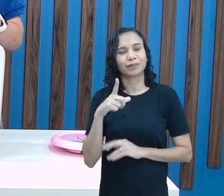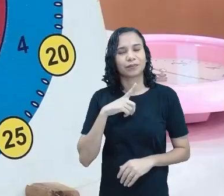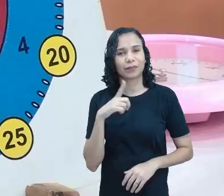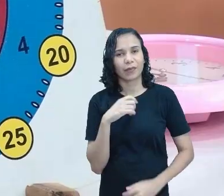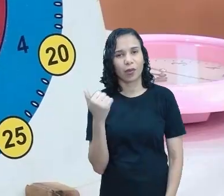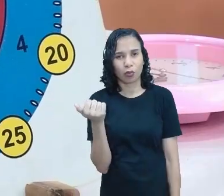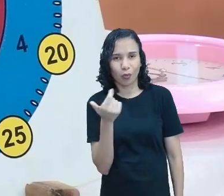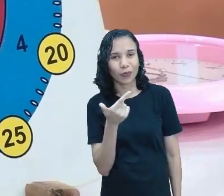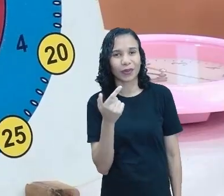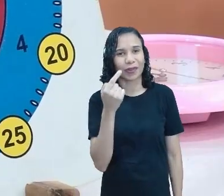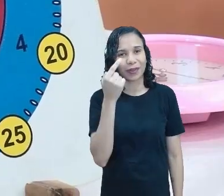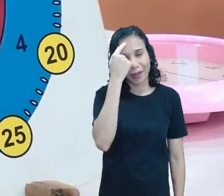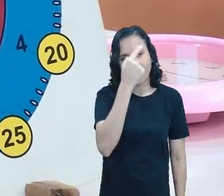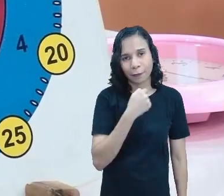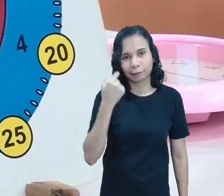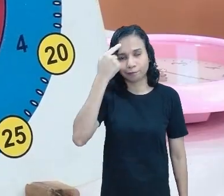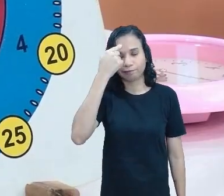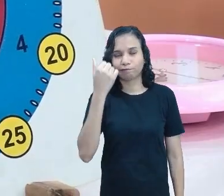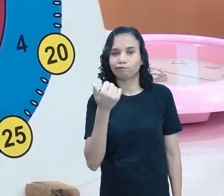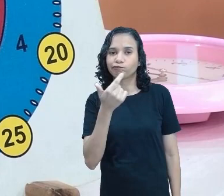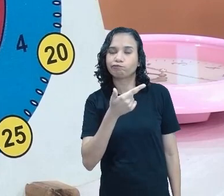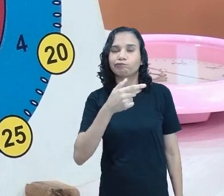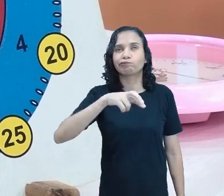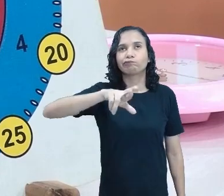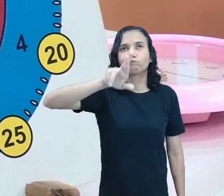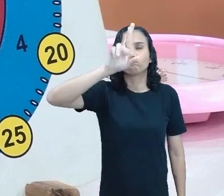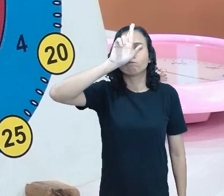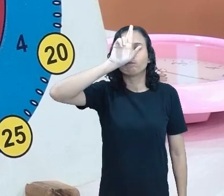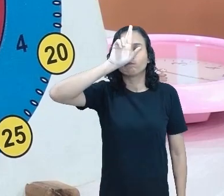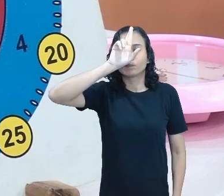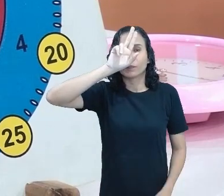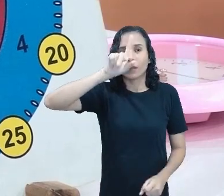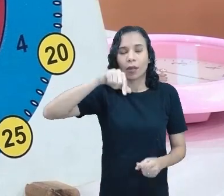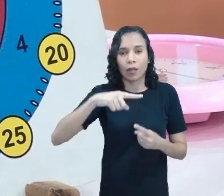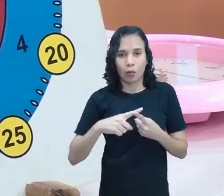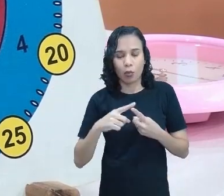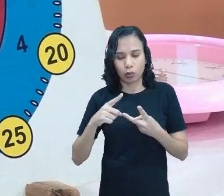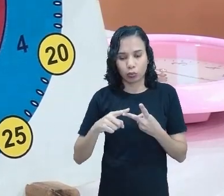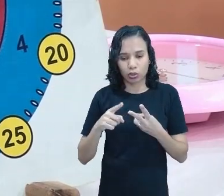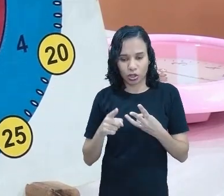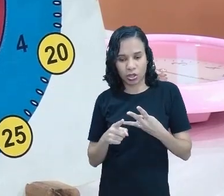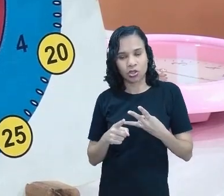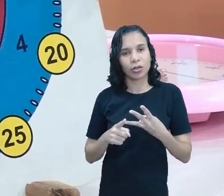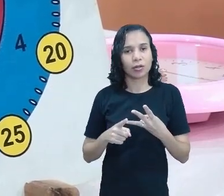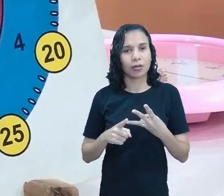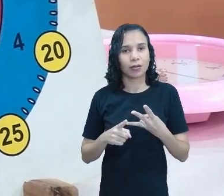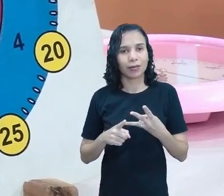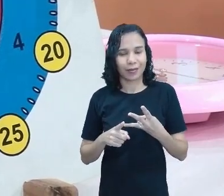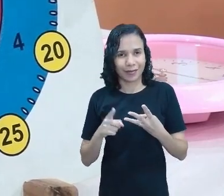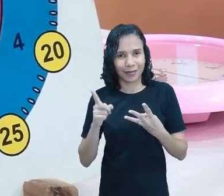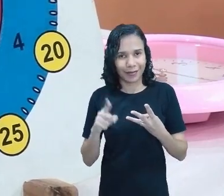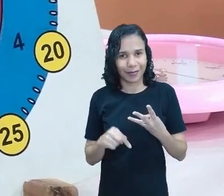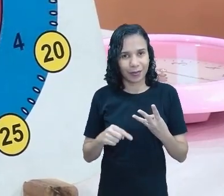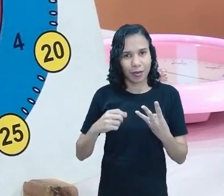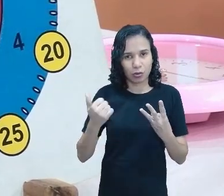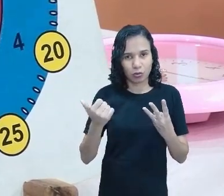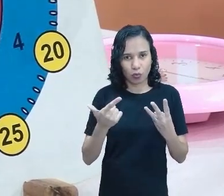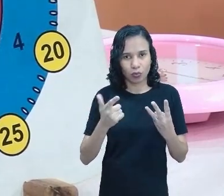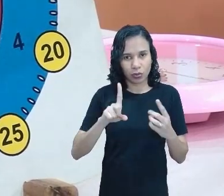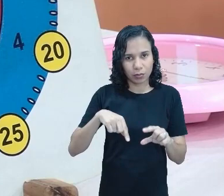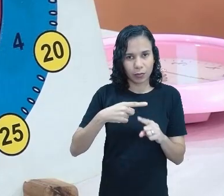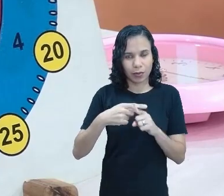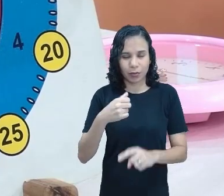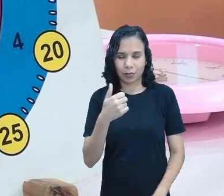conta 12 horas. Passaram-se 12 horas e depois mais 1, mais 2, mais 3. Então, ele vai dar